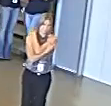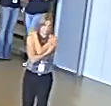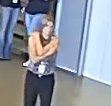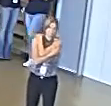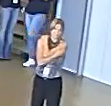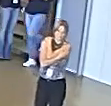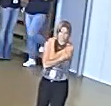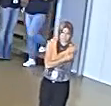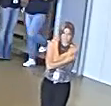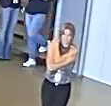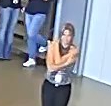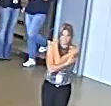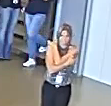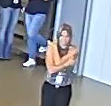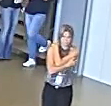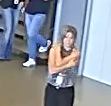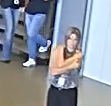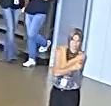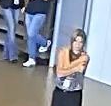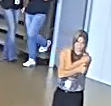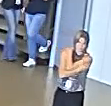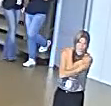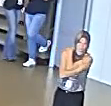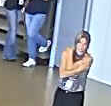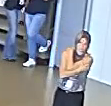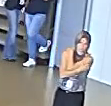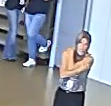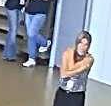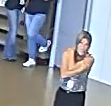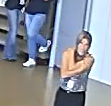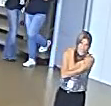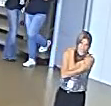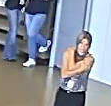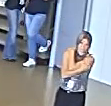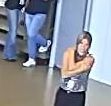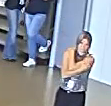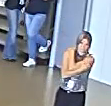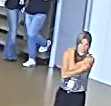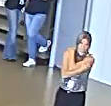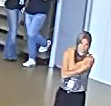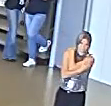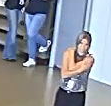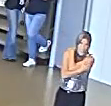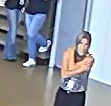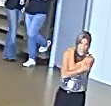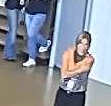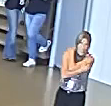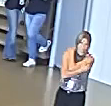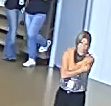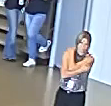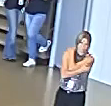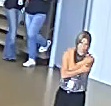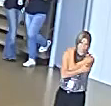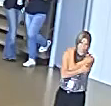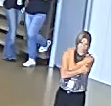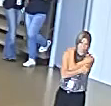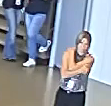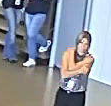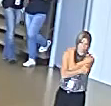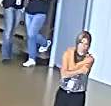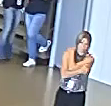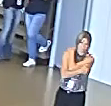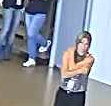vezes, a minha mãe, meu pai, deu tanta contribuição para esse país, e hoje, você continua sendo